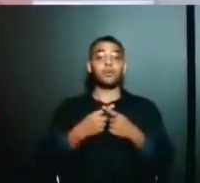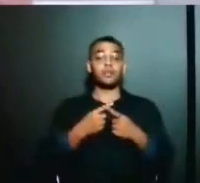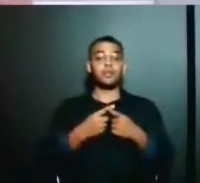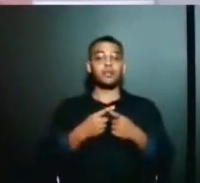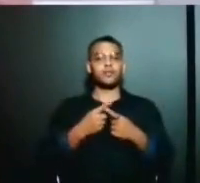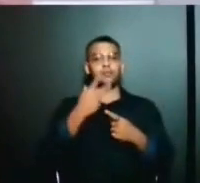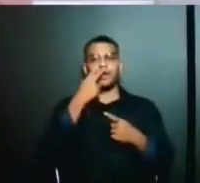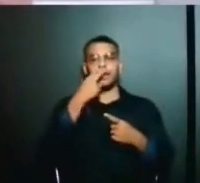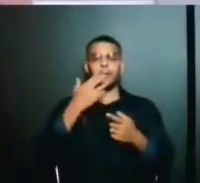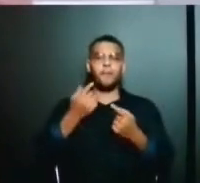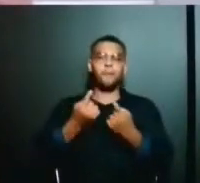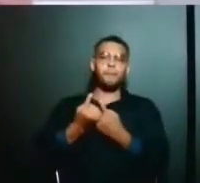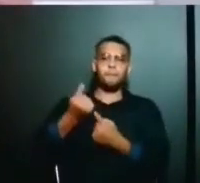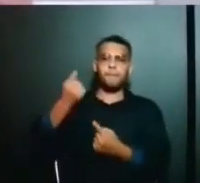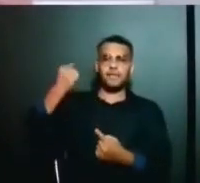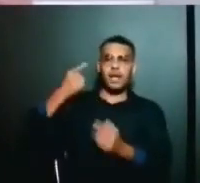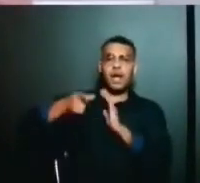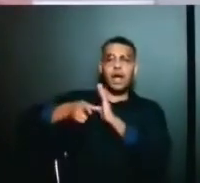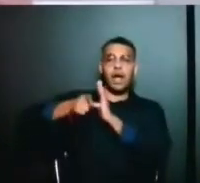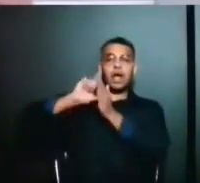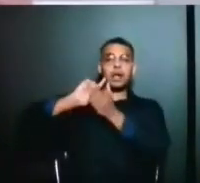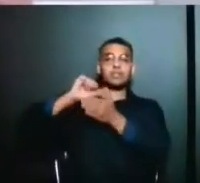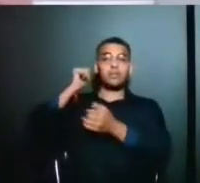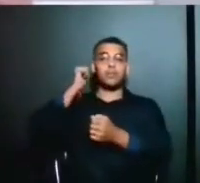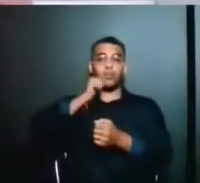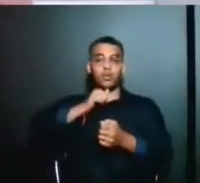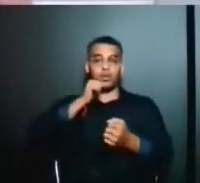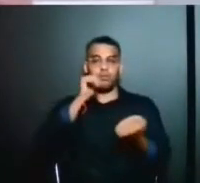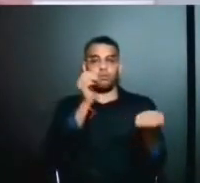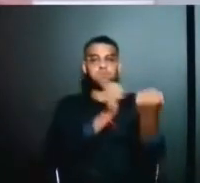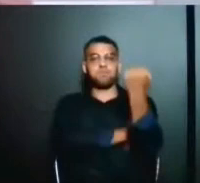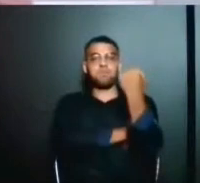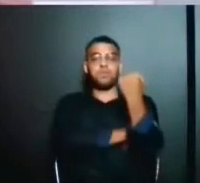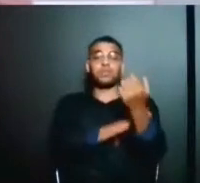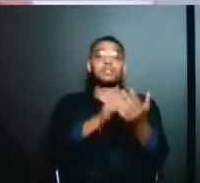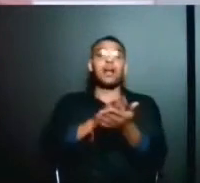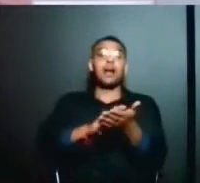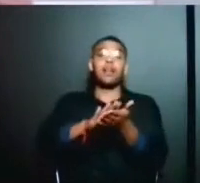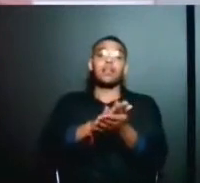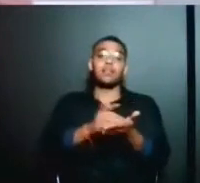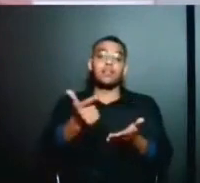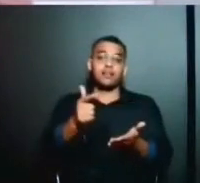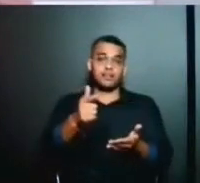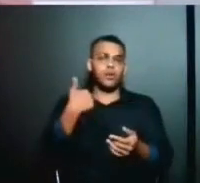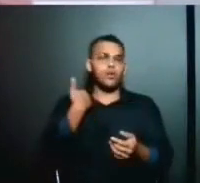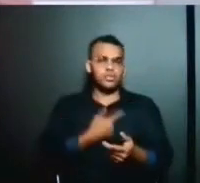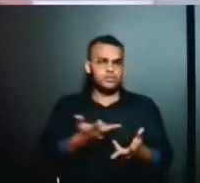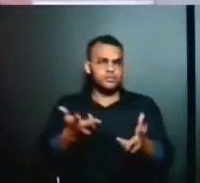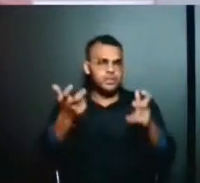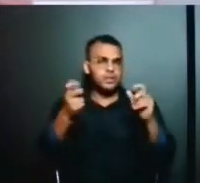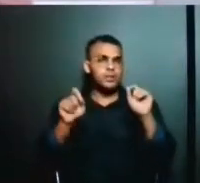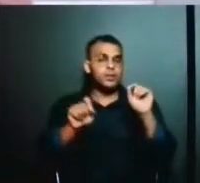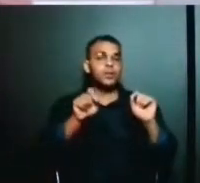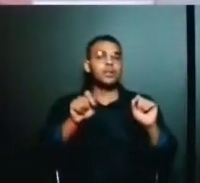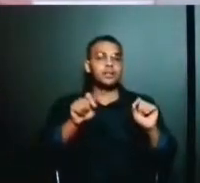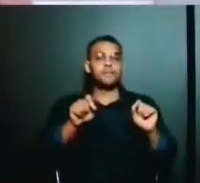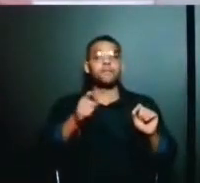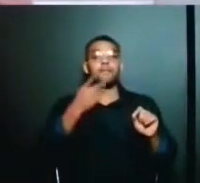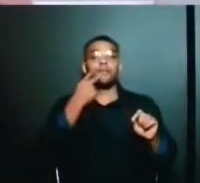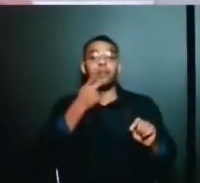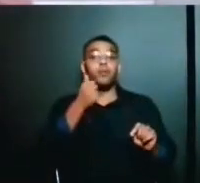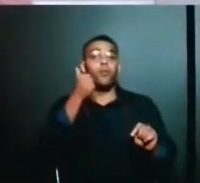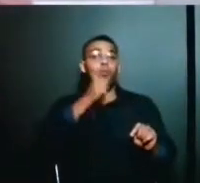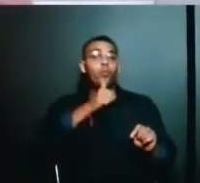do movimento feminista. Então, nós ouvimos com frequência, né? Que a mulher não poderia votar. Você talvez tenha ouvido isso,